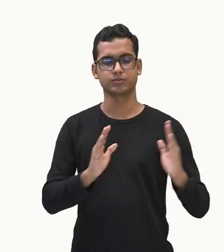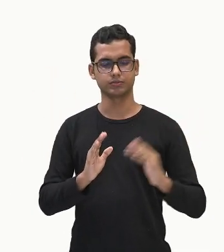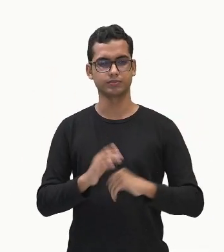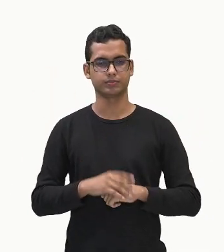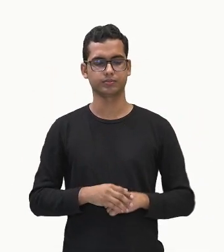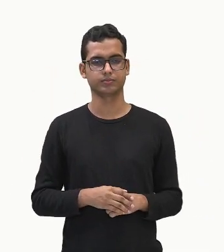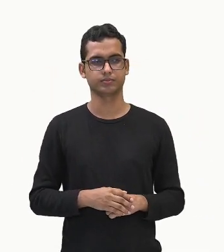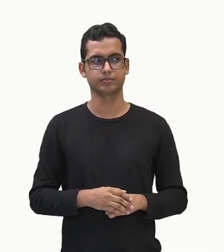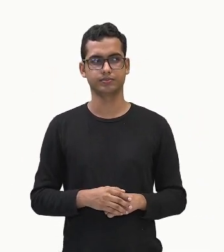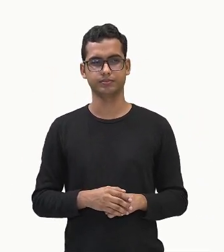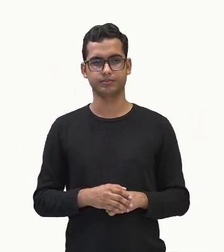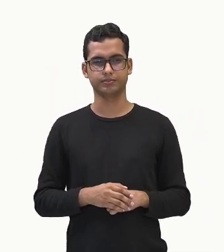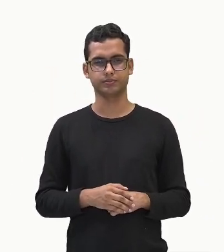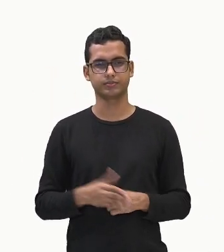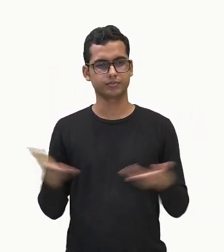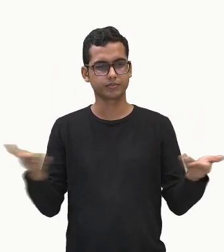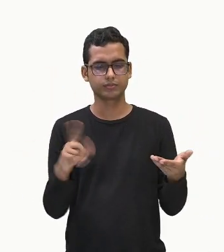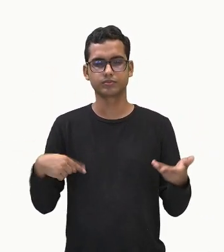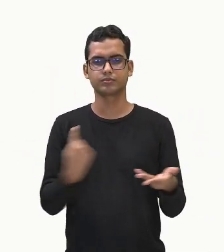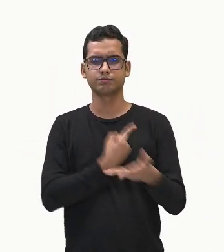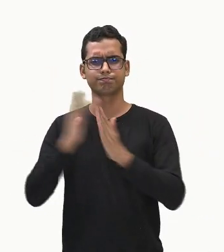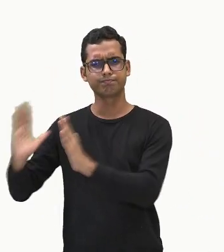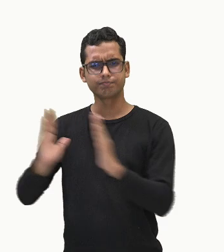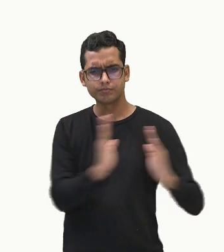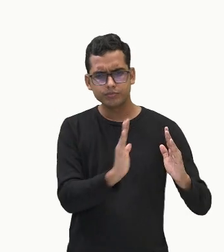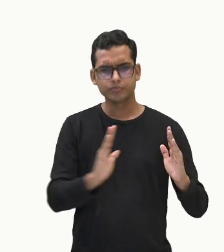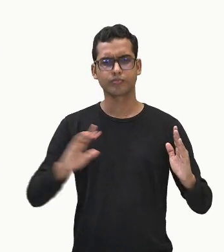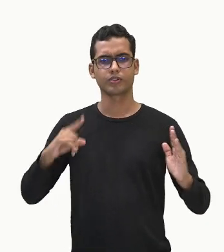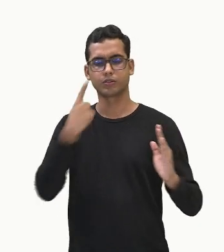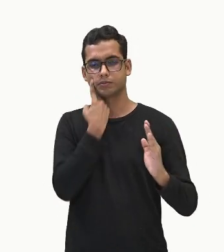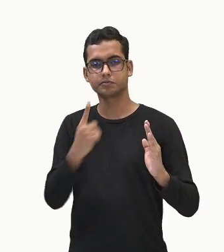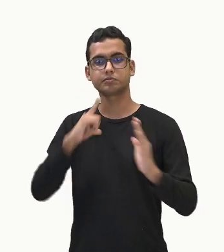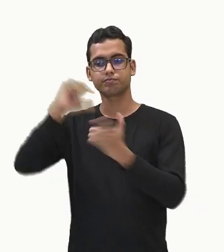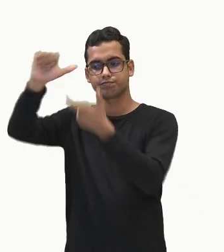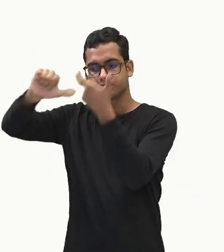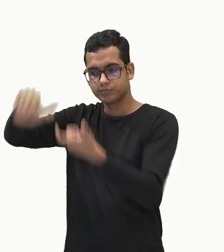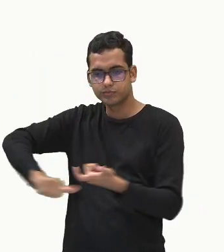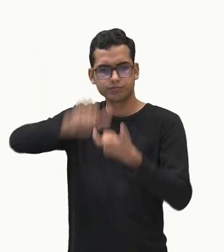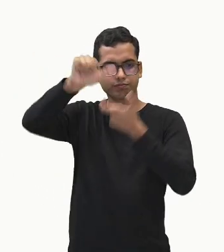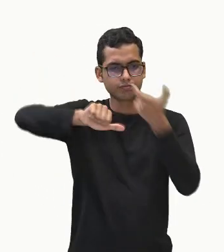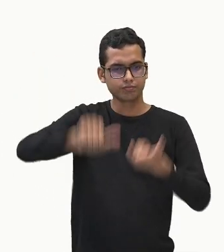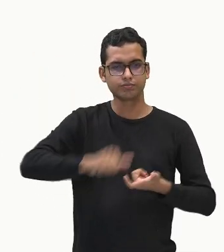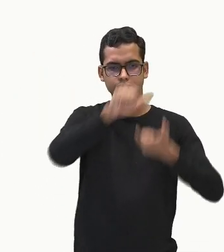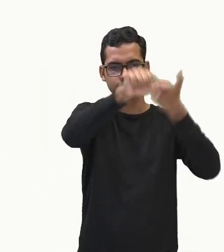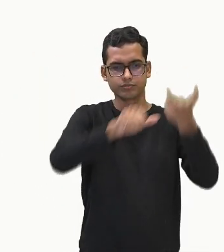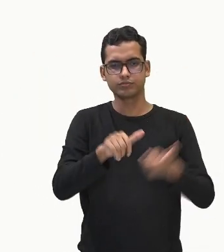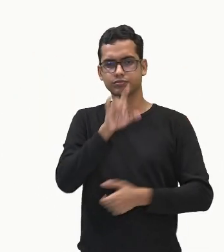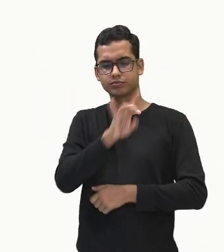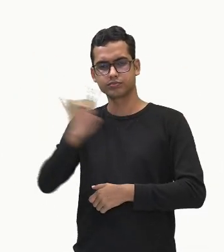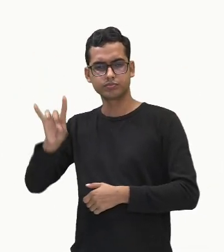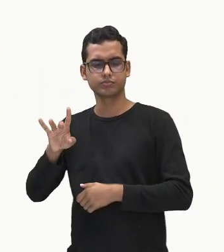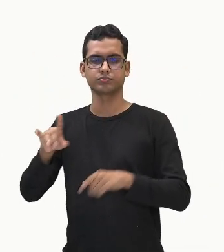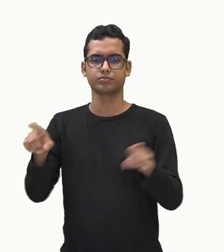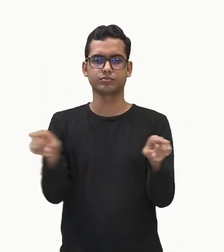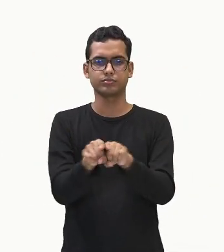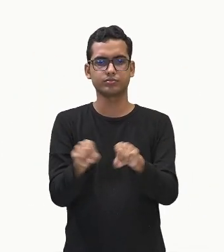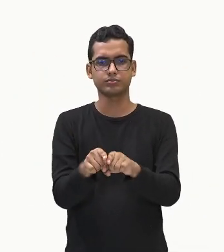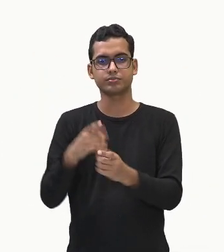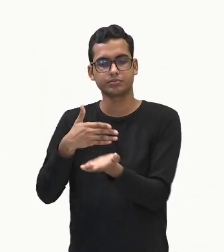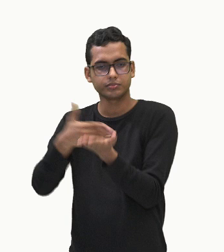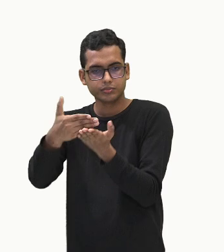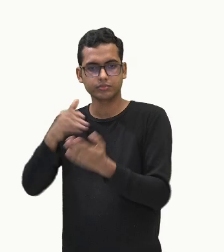conjugação, e nós vamos conjugar cada um desses verbos. Então, eu falo verbo amar, o verbo de